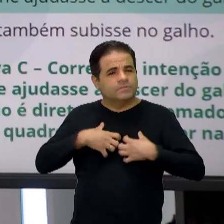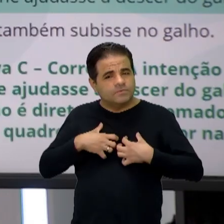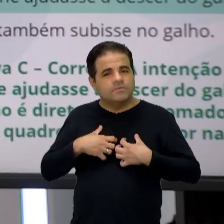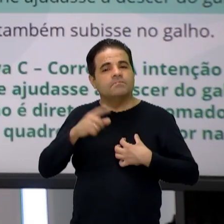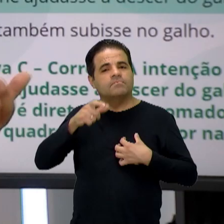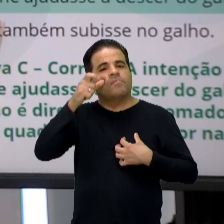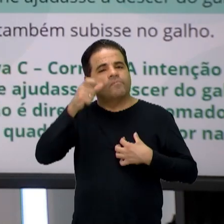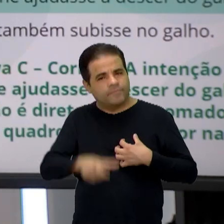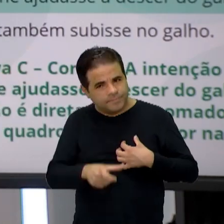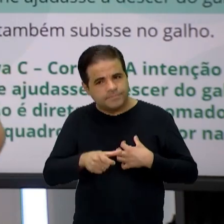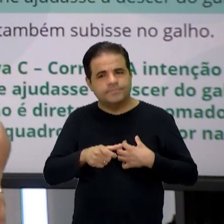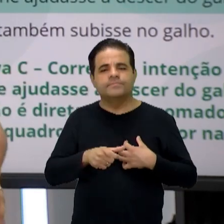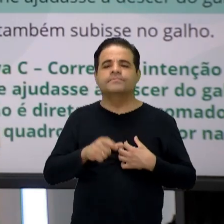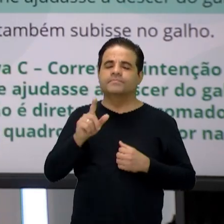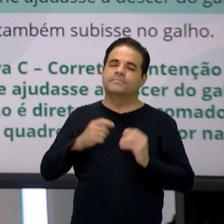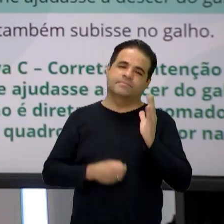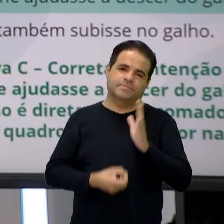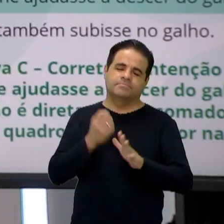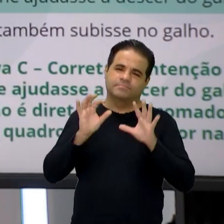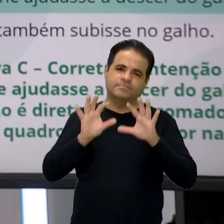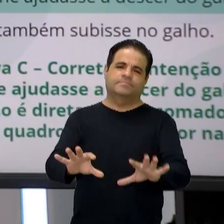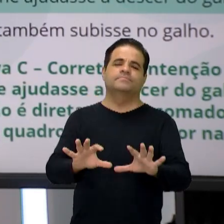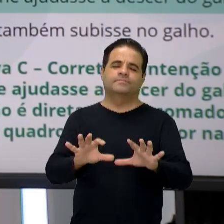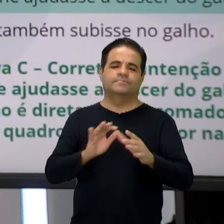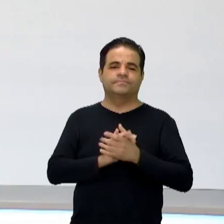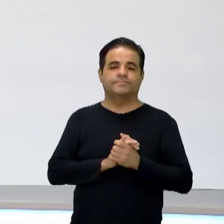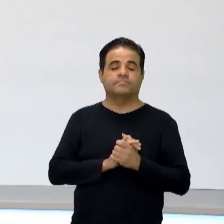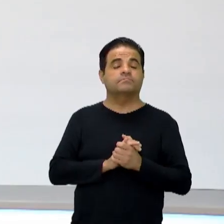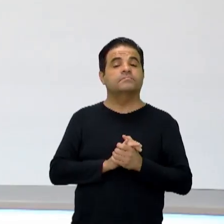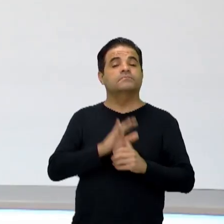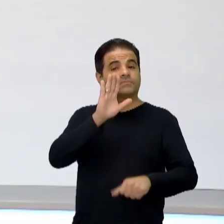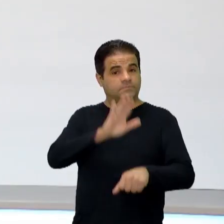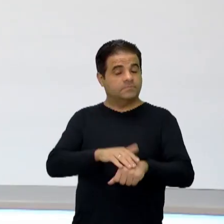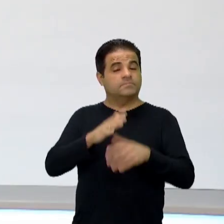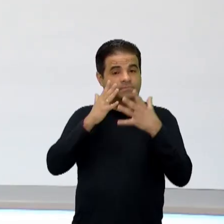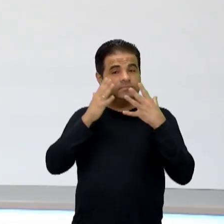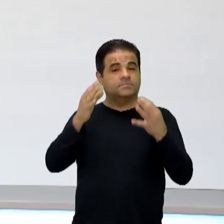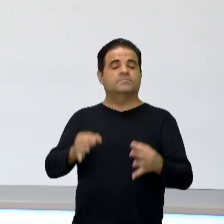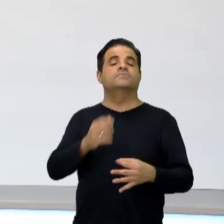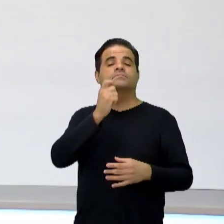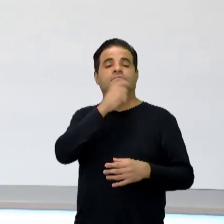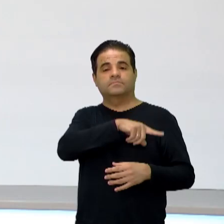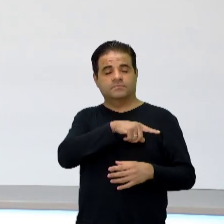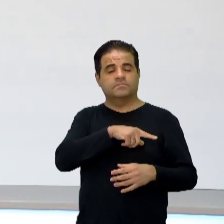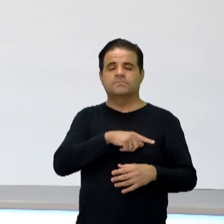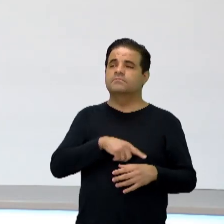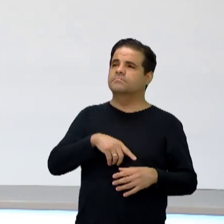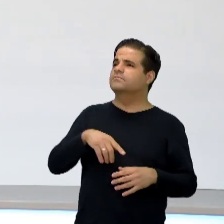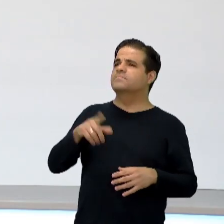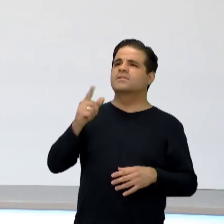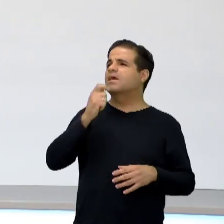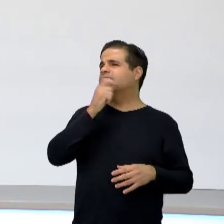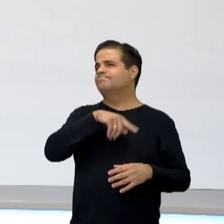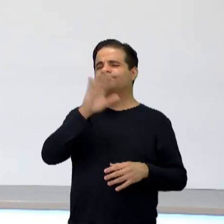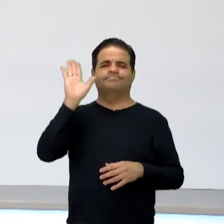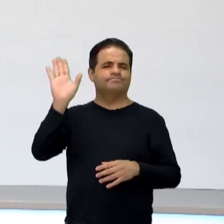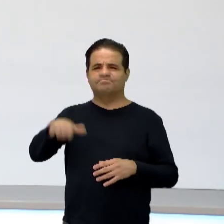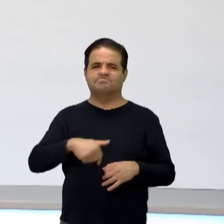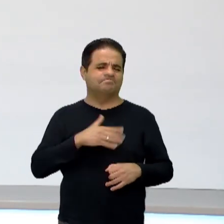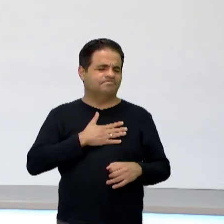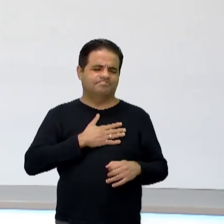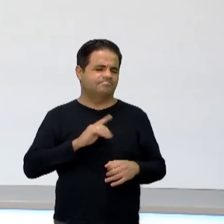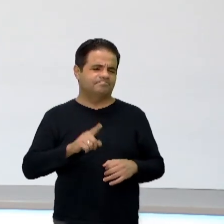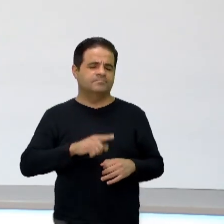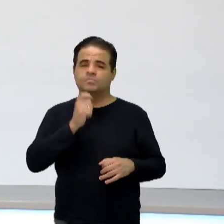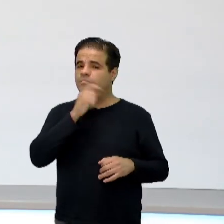bem interessante, que aí causa humor. Isso que é bom chamar a atenção, né? O humor não é aquilo, isso eu não achei graça, eu não gostei,